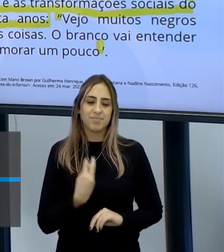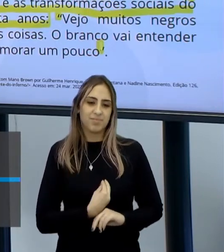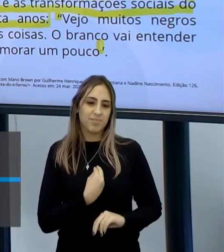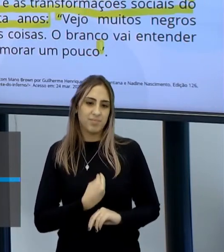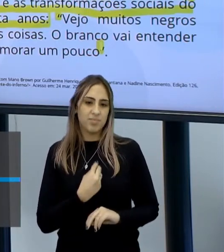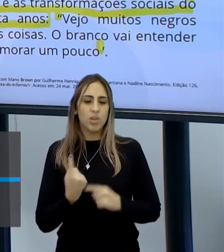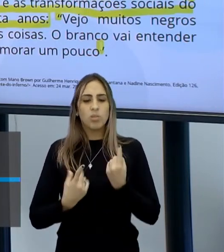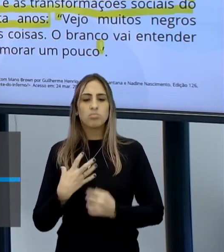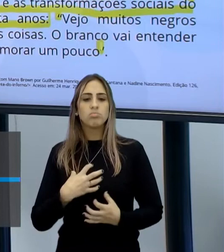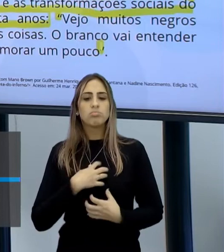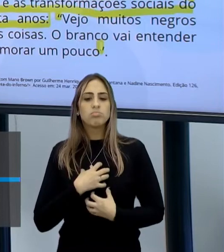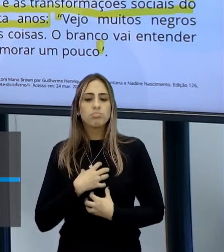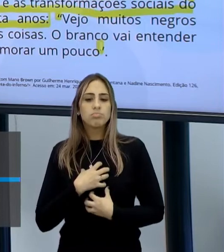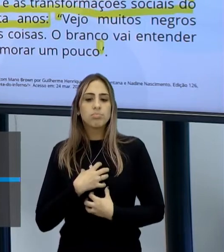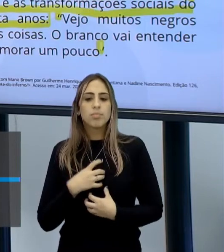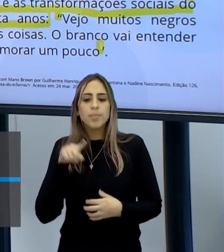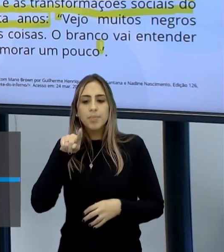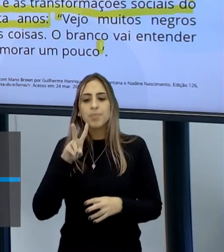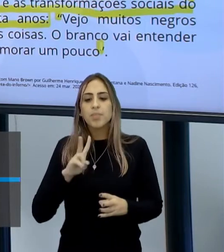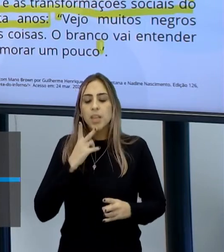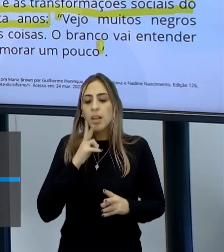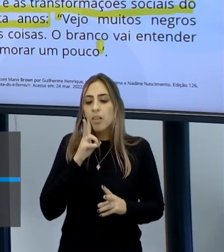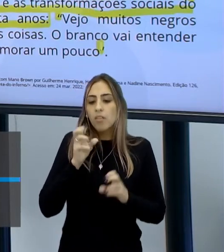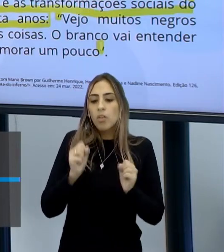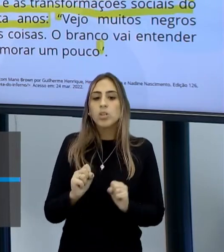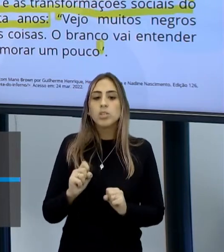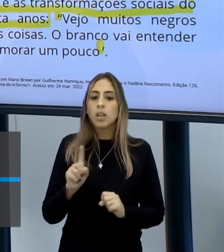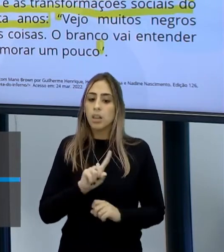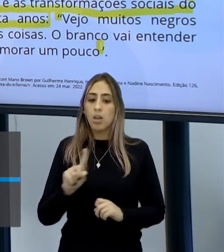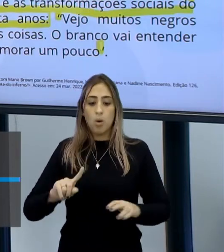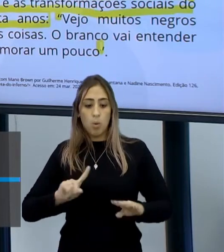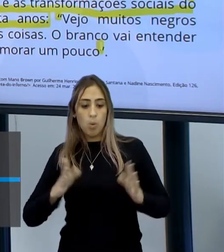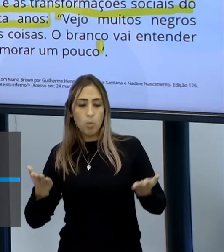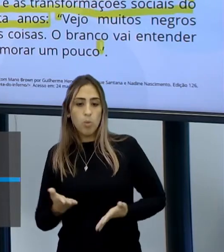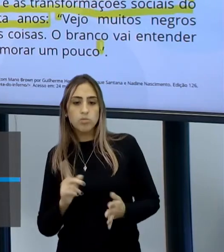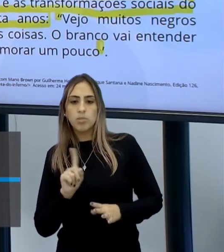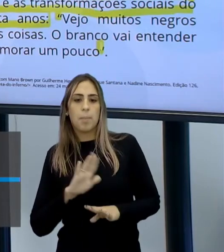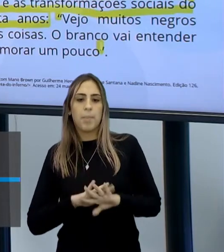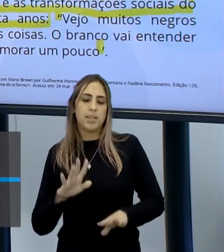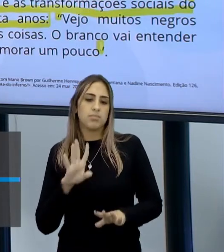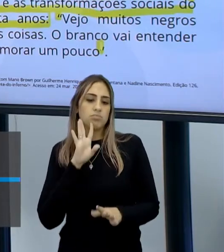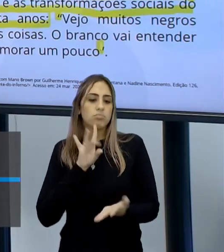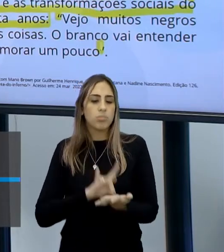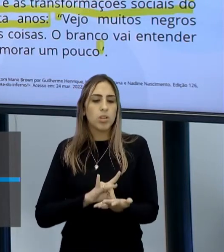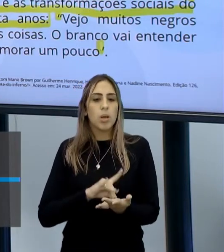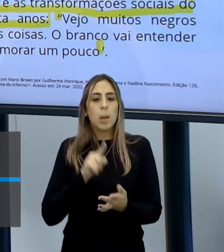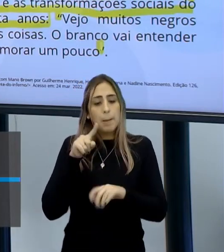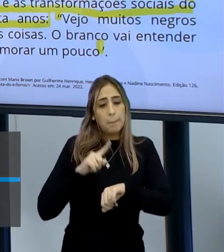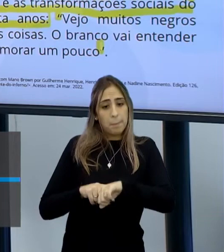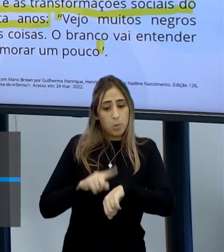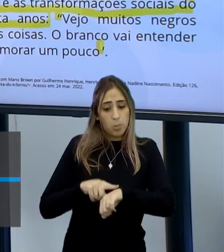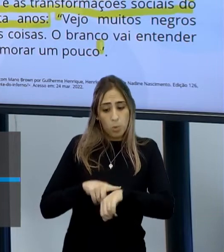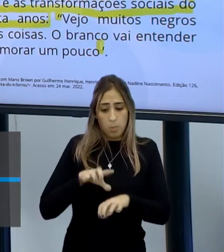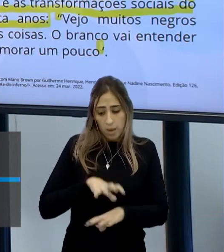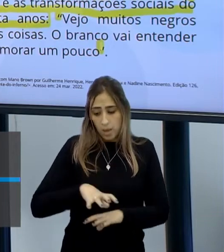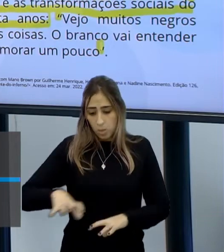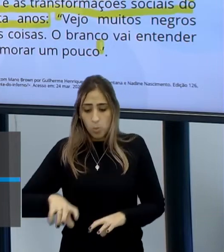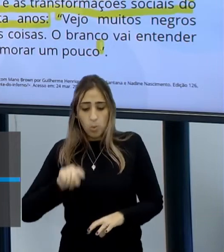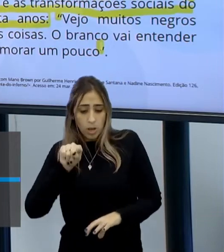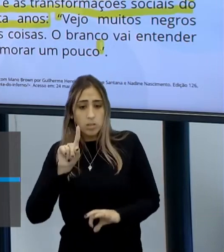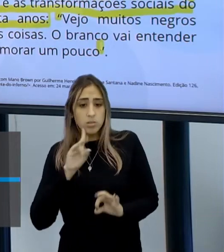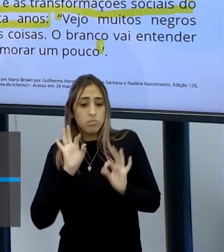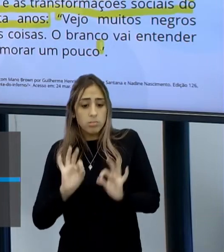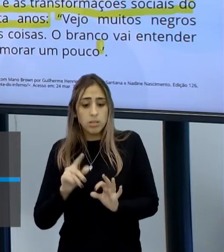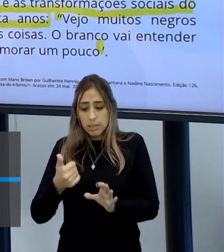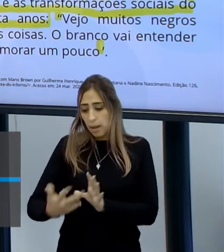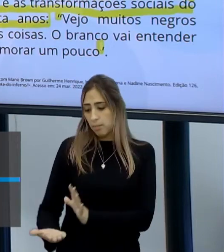quais eram os sentimentos, mas ele reforça que, não, hoje isso não é mais válido, né? Para o momento, isso já